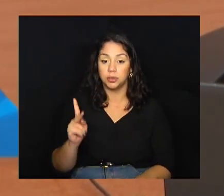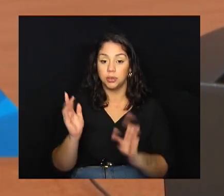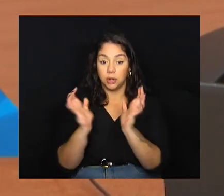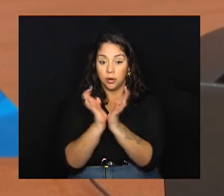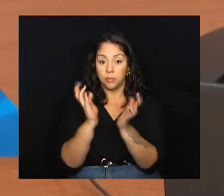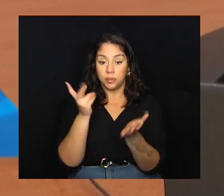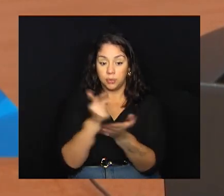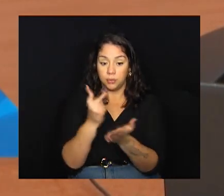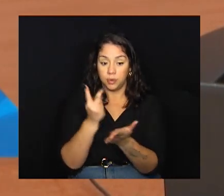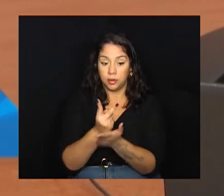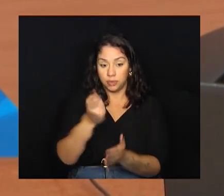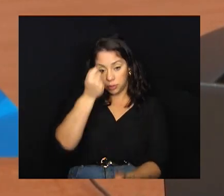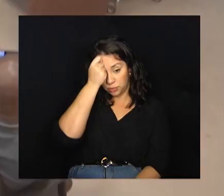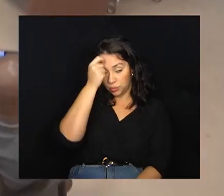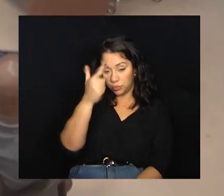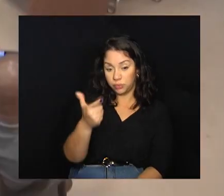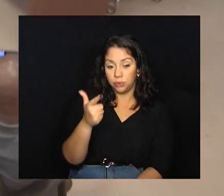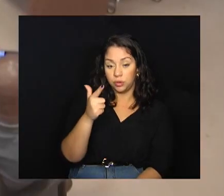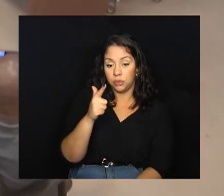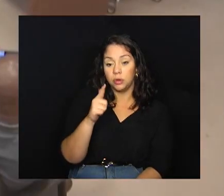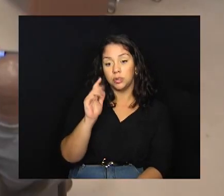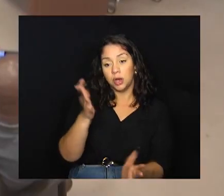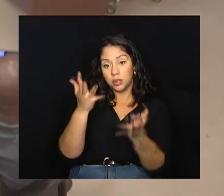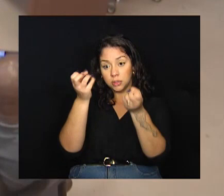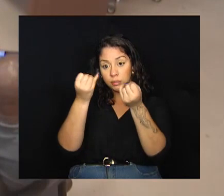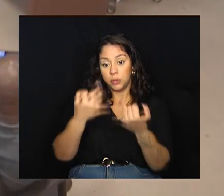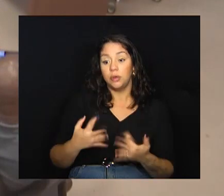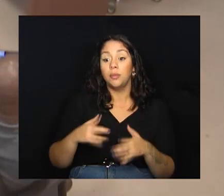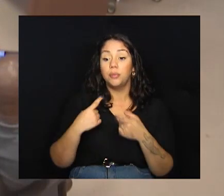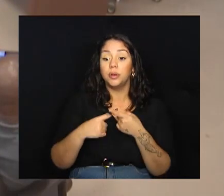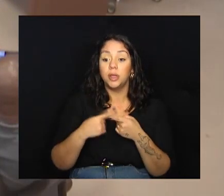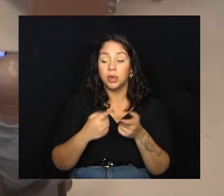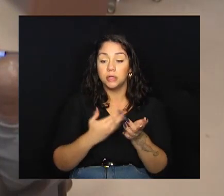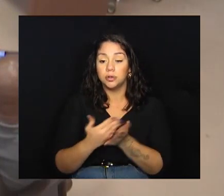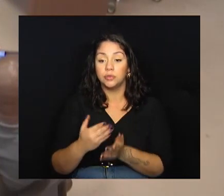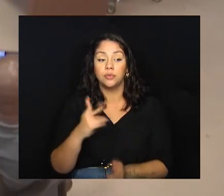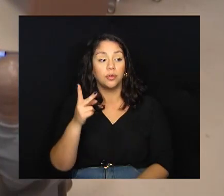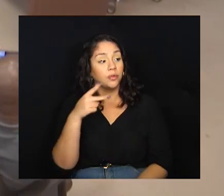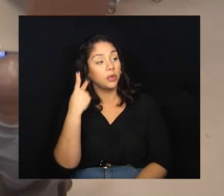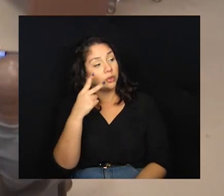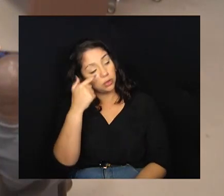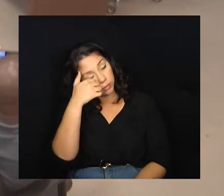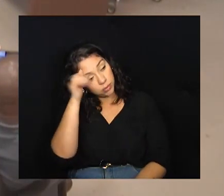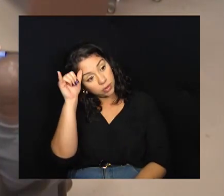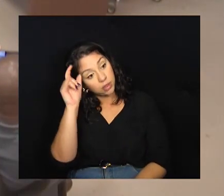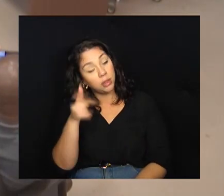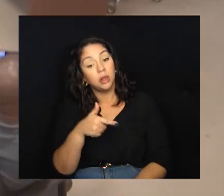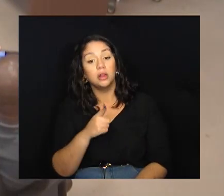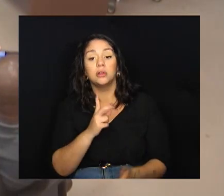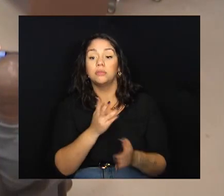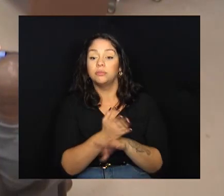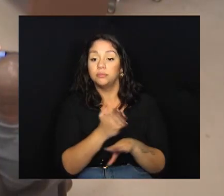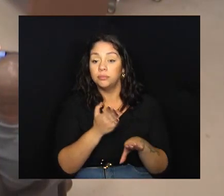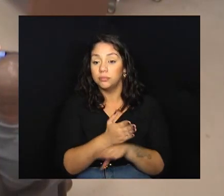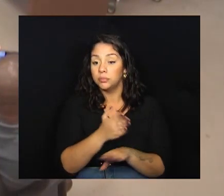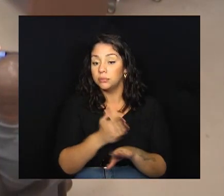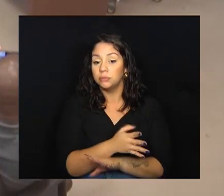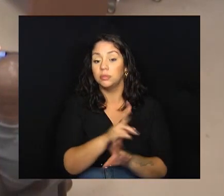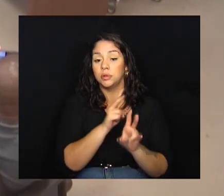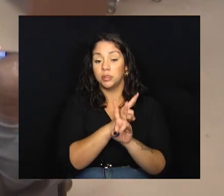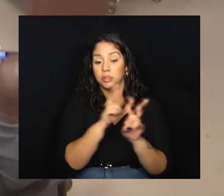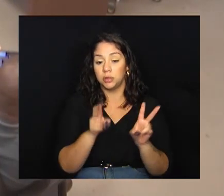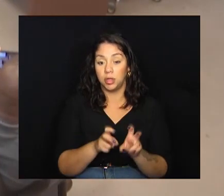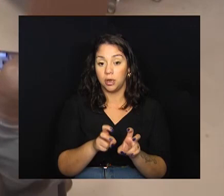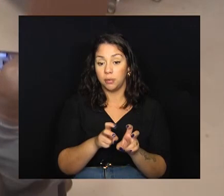permanente de Cultura justificou a iniciativa vereador Paulo buffo é um vereador muito engajado né nesse assunto então